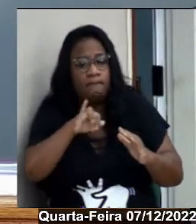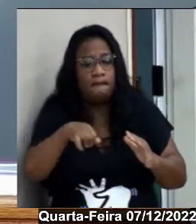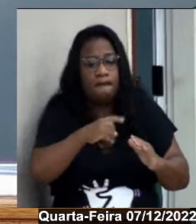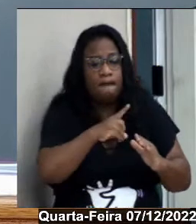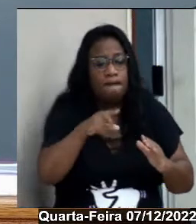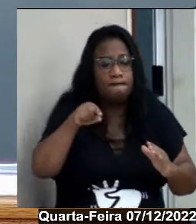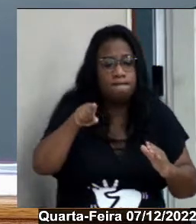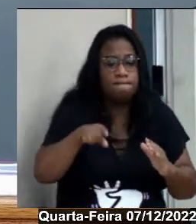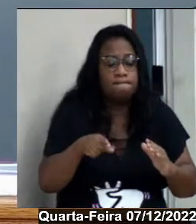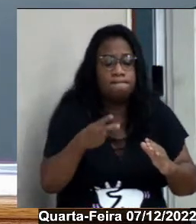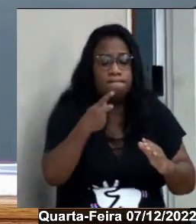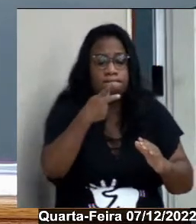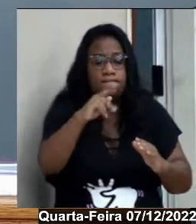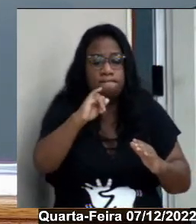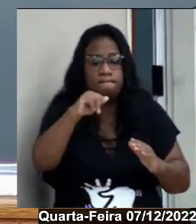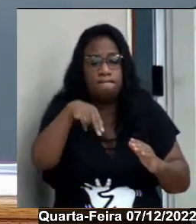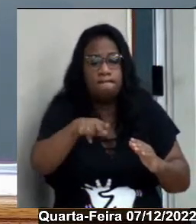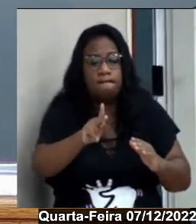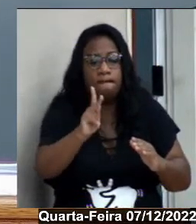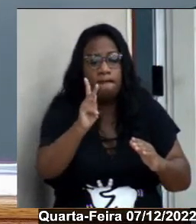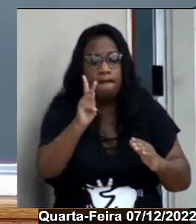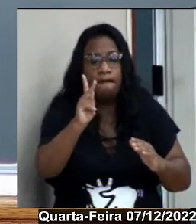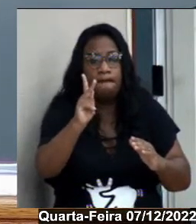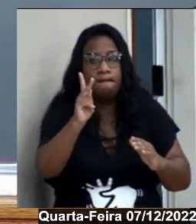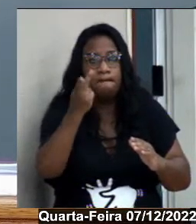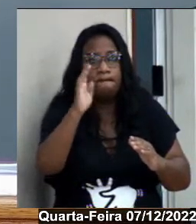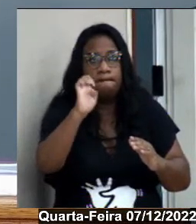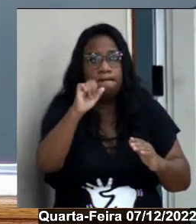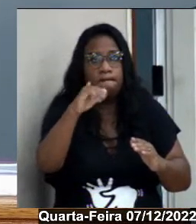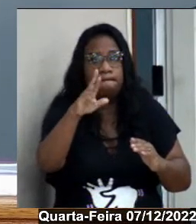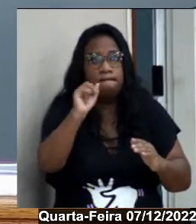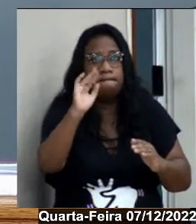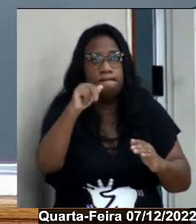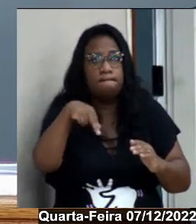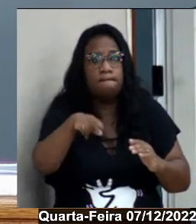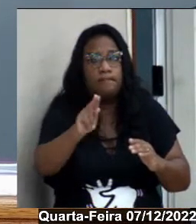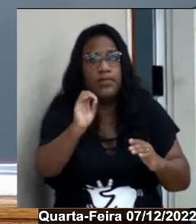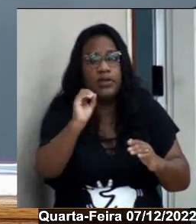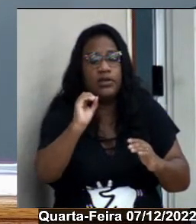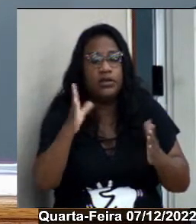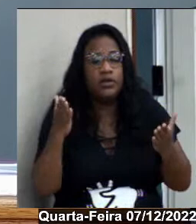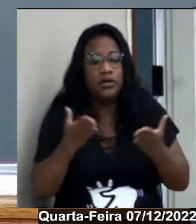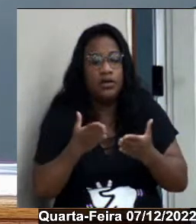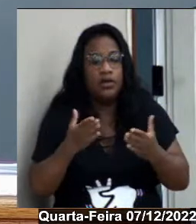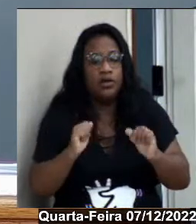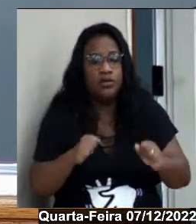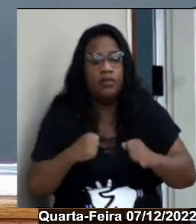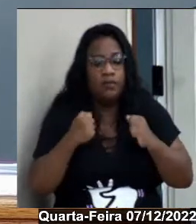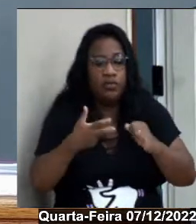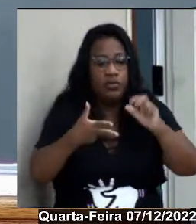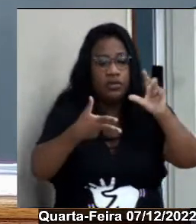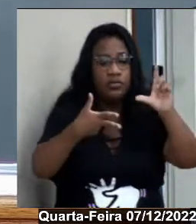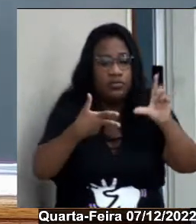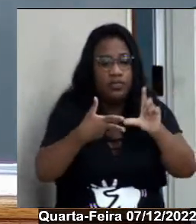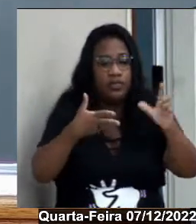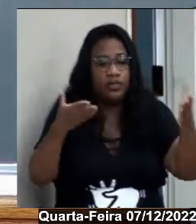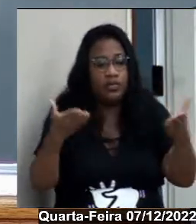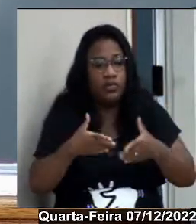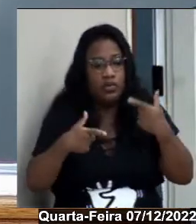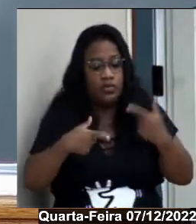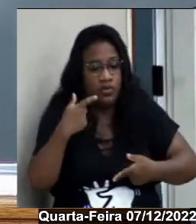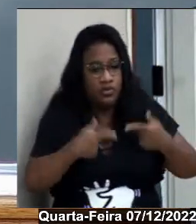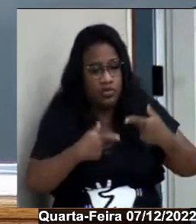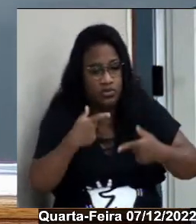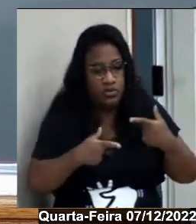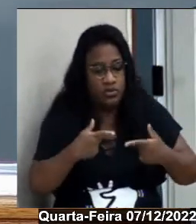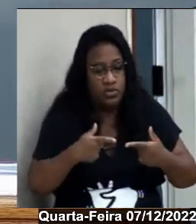Pinheirinho, considerando que homenagens como essa são e devem ser a prerrogativa do poder legislativo. O projeto